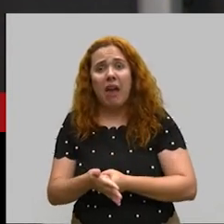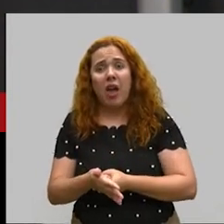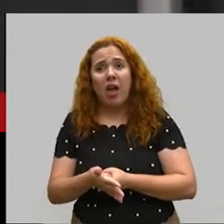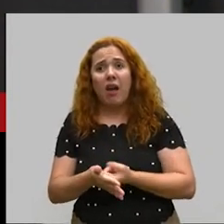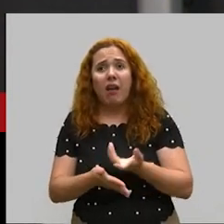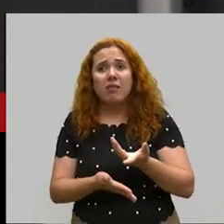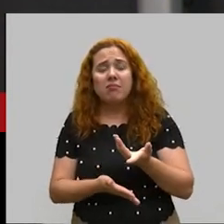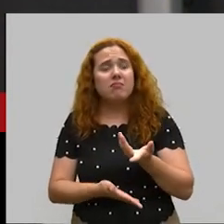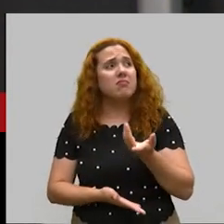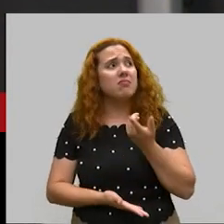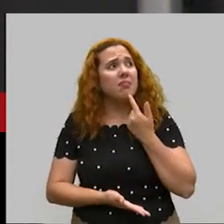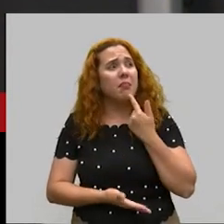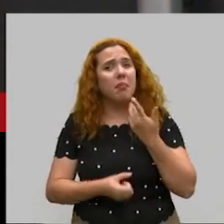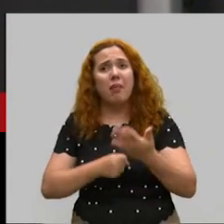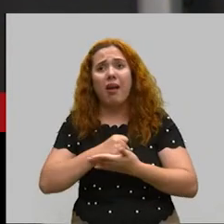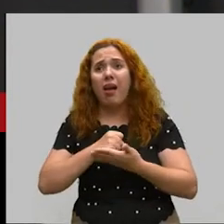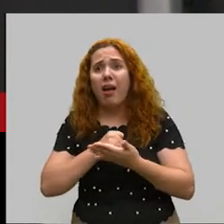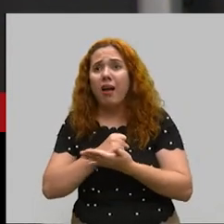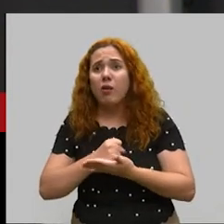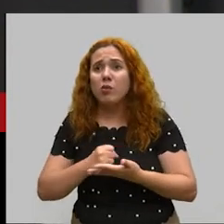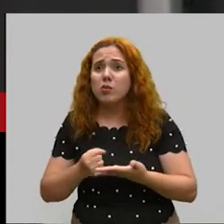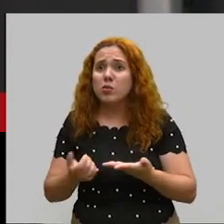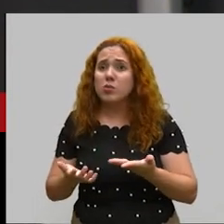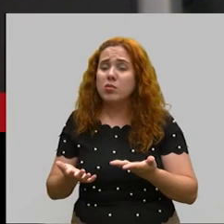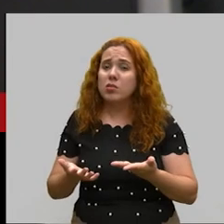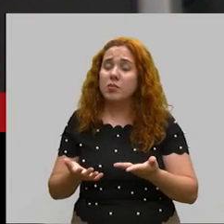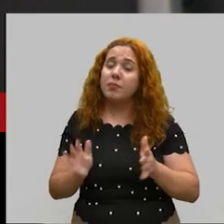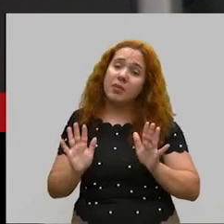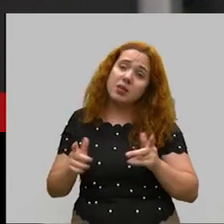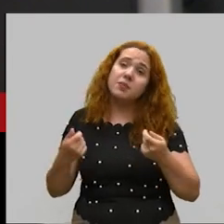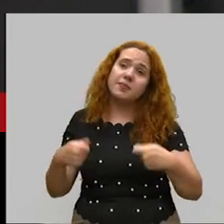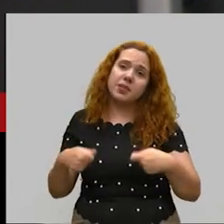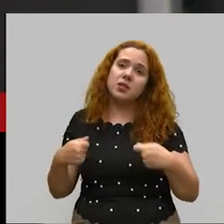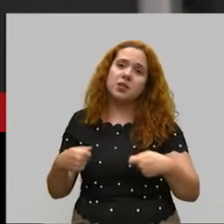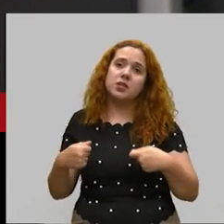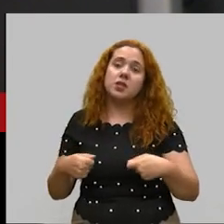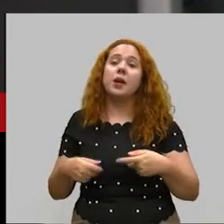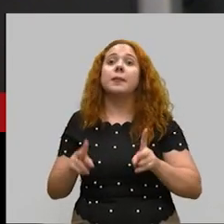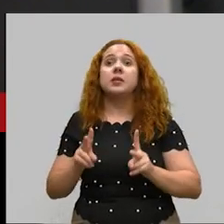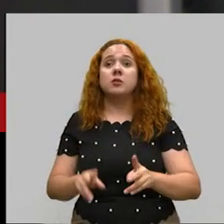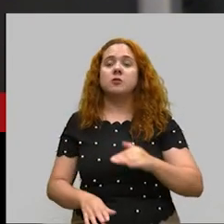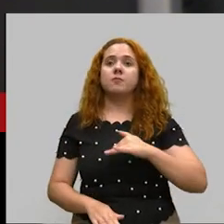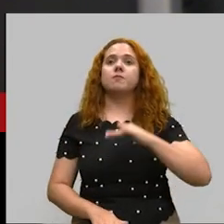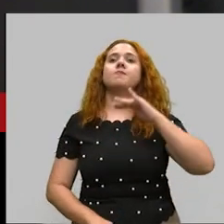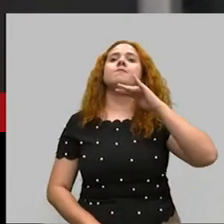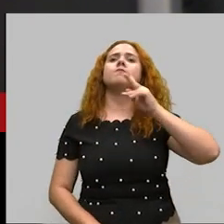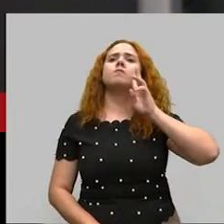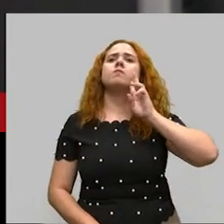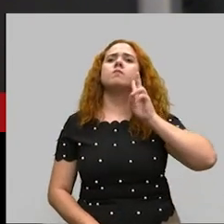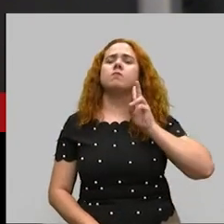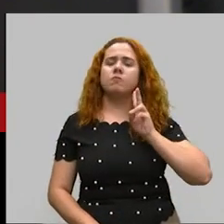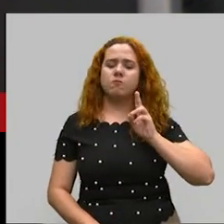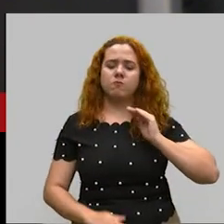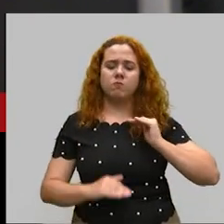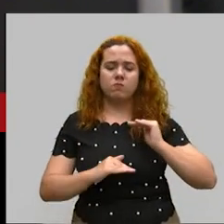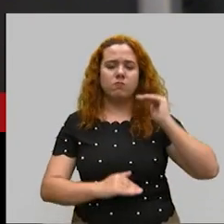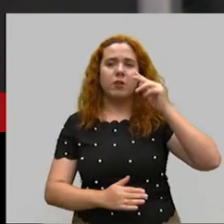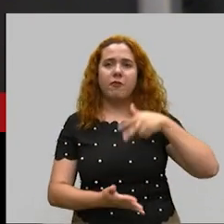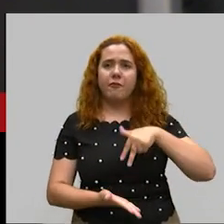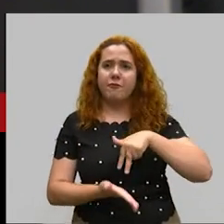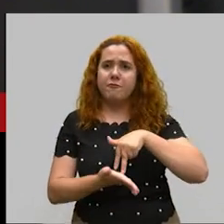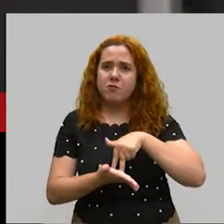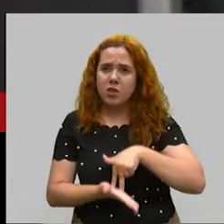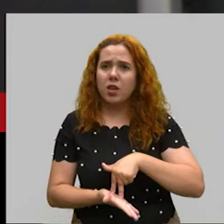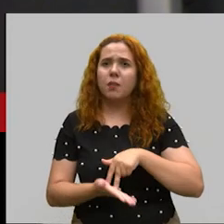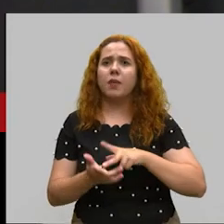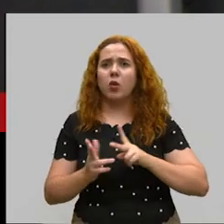básico né mas a gente precisa est aqui de cabeça erguida né de pés no chão para poder